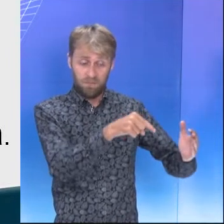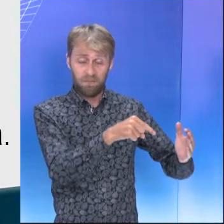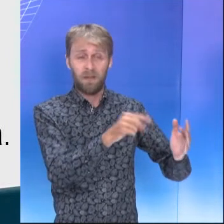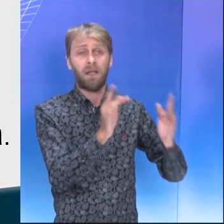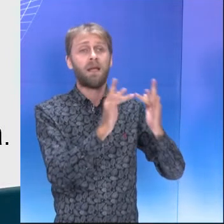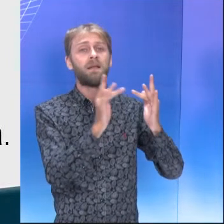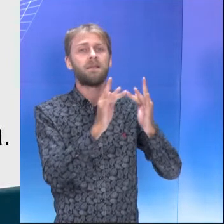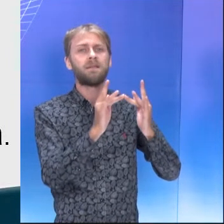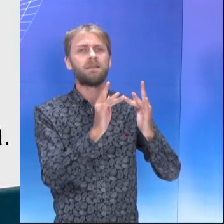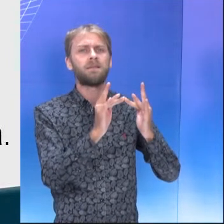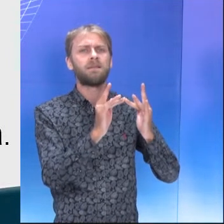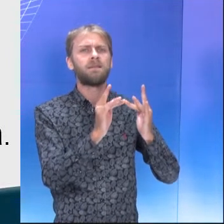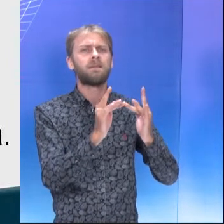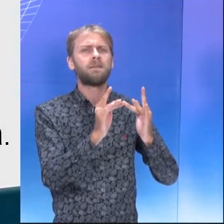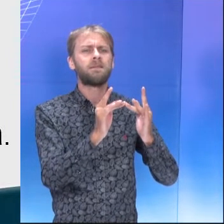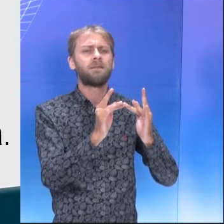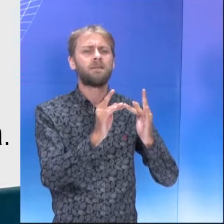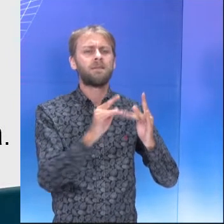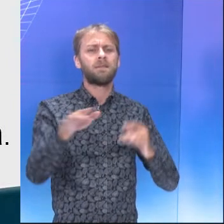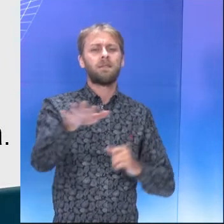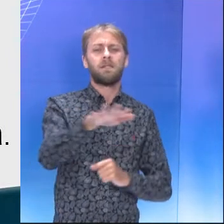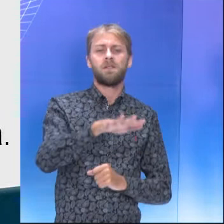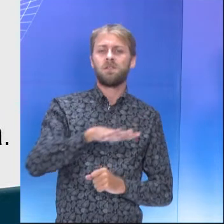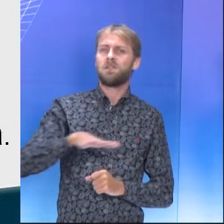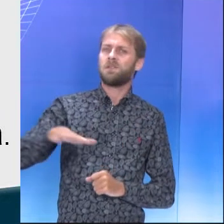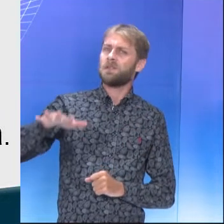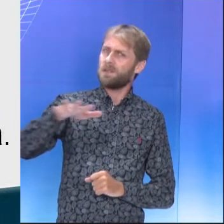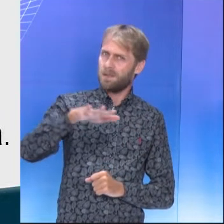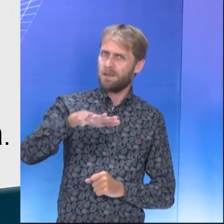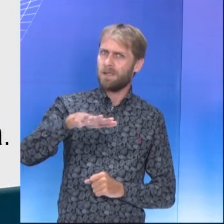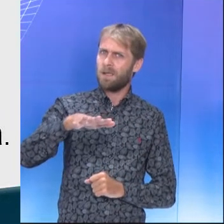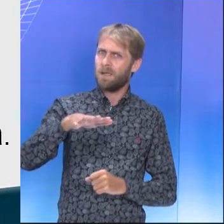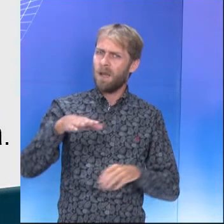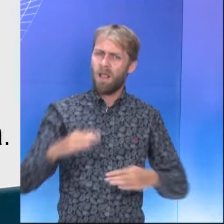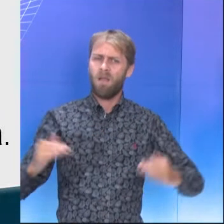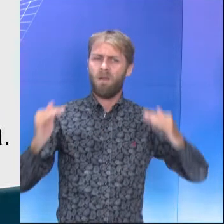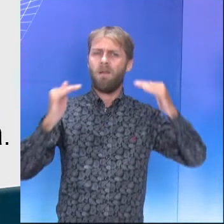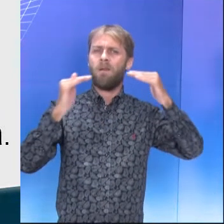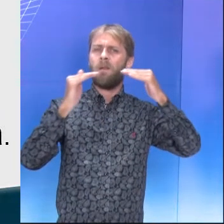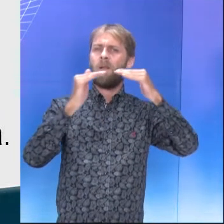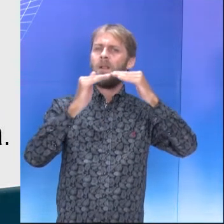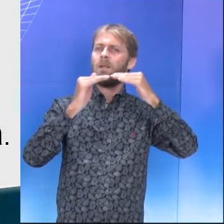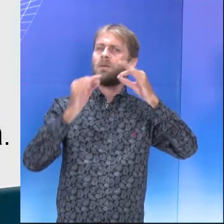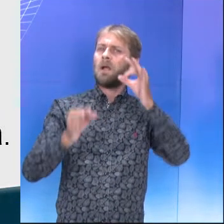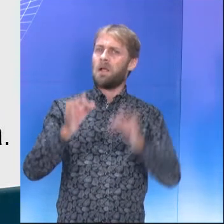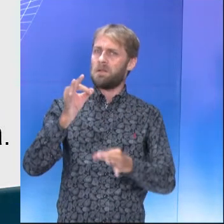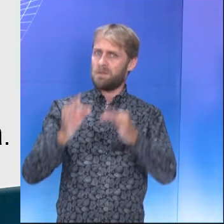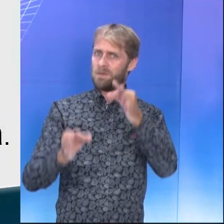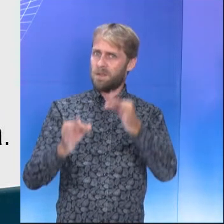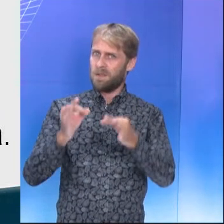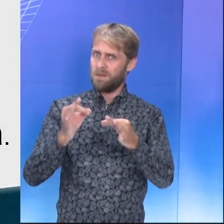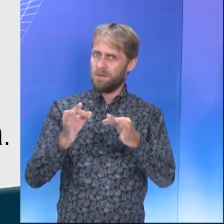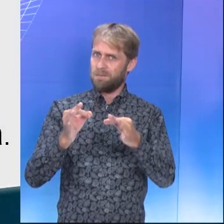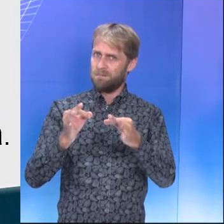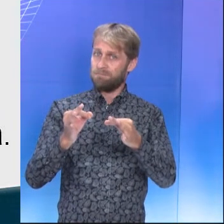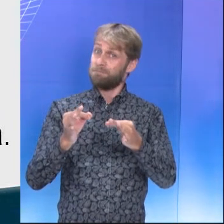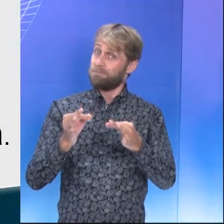relação entre a vinculação histórica entre sociedade e igualdade jurídica? Em nenhum momento